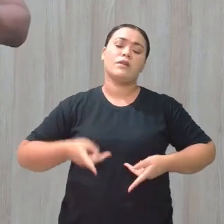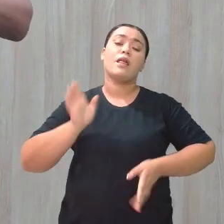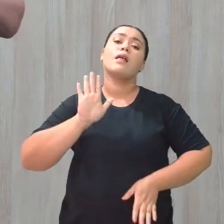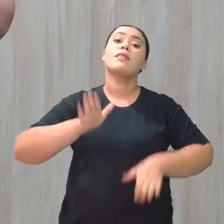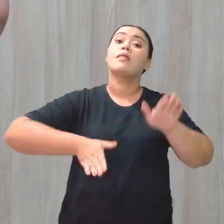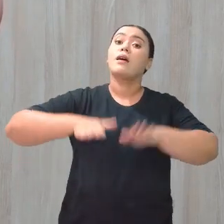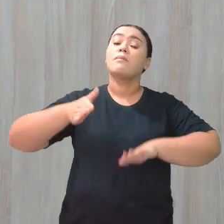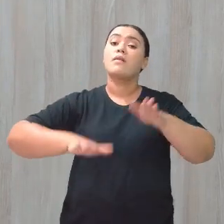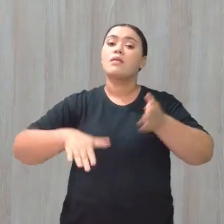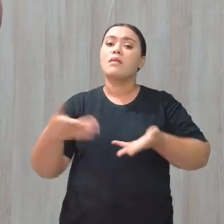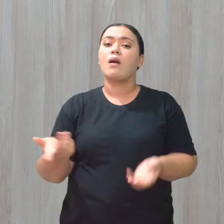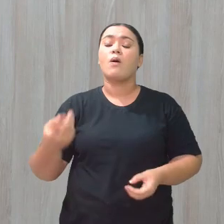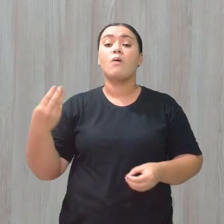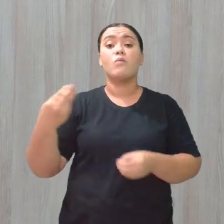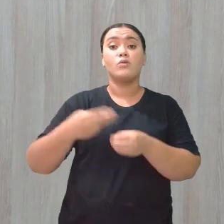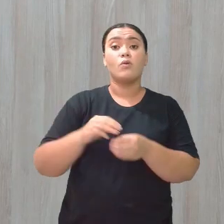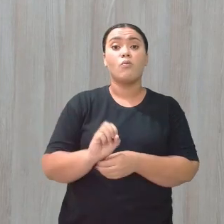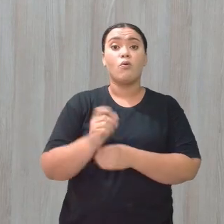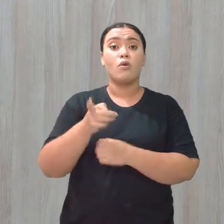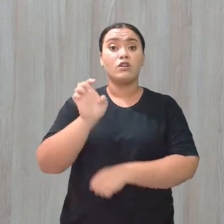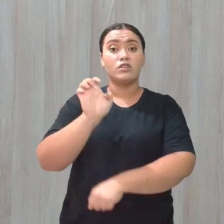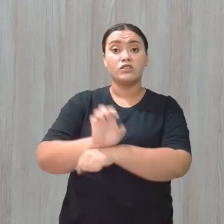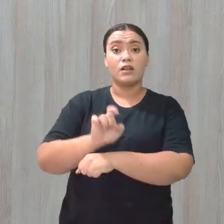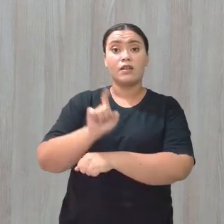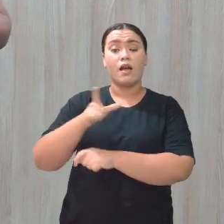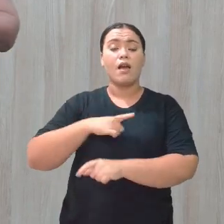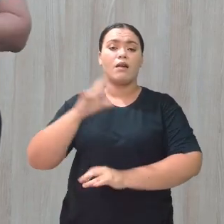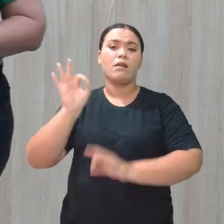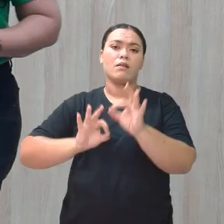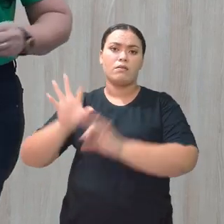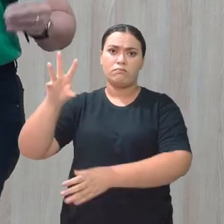como o município ou o estado está